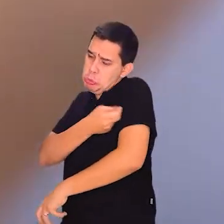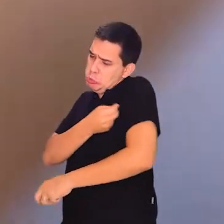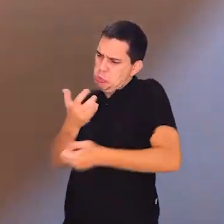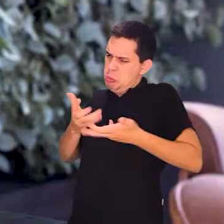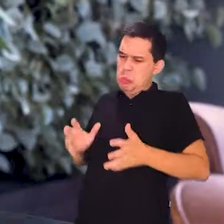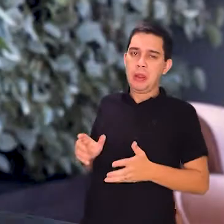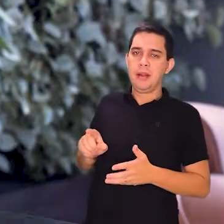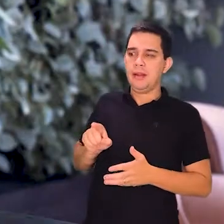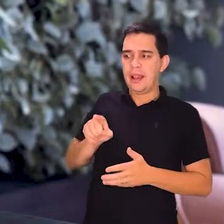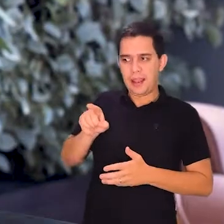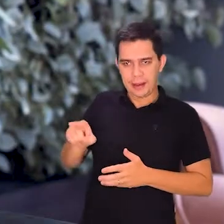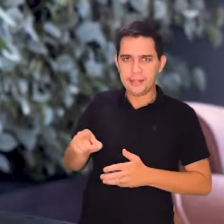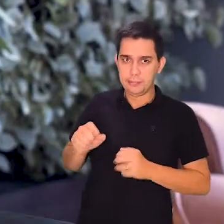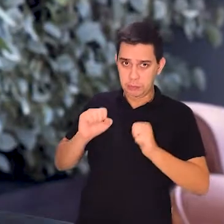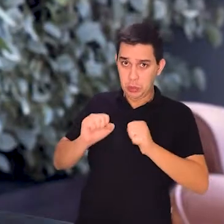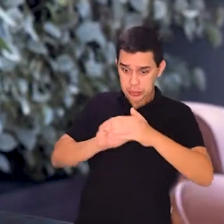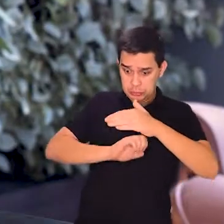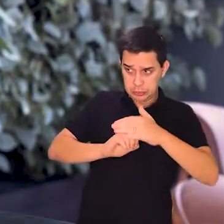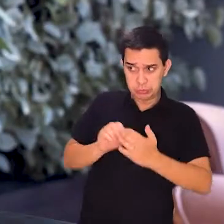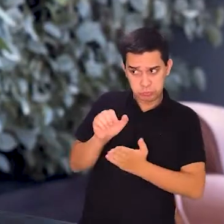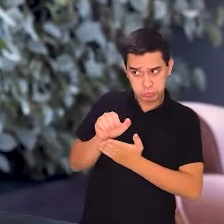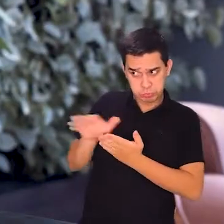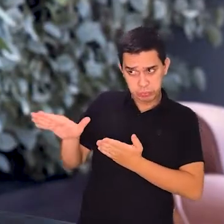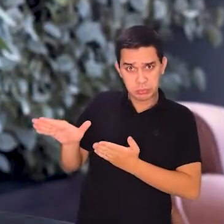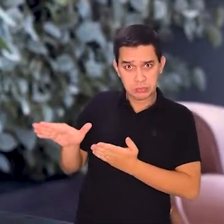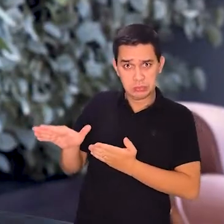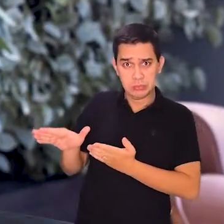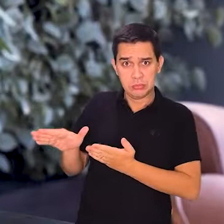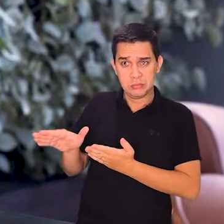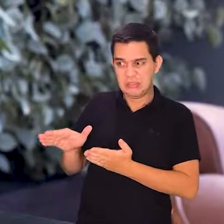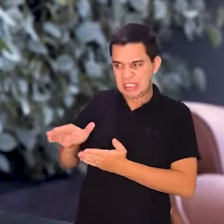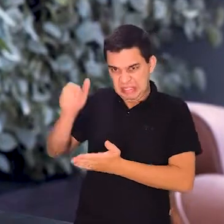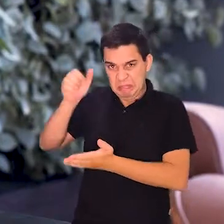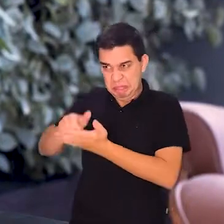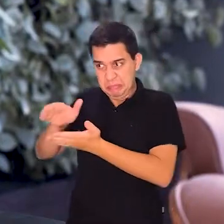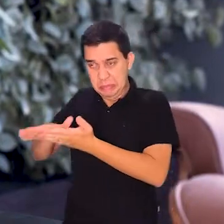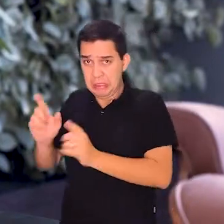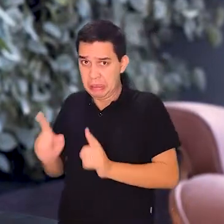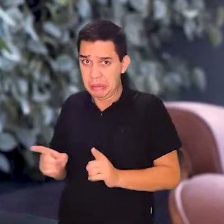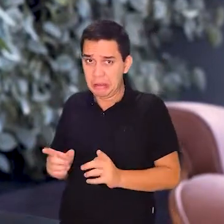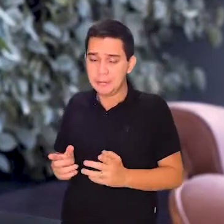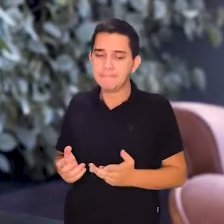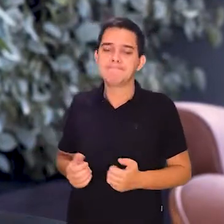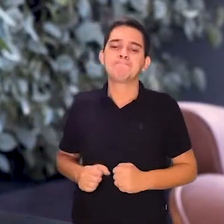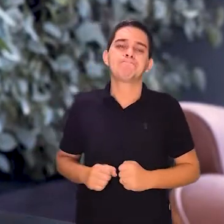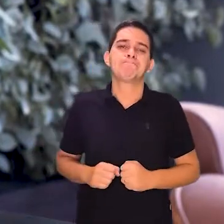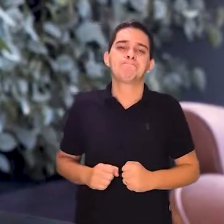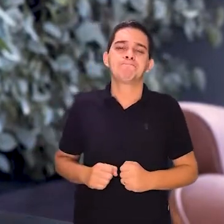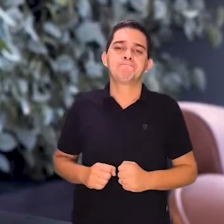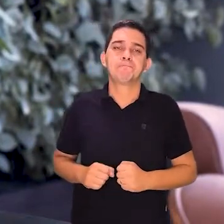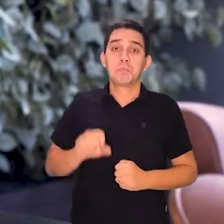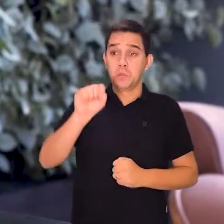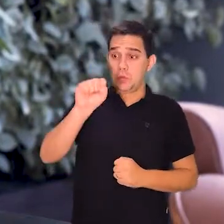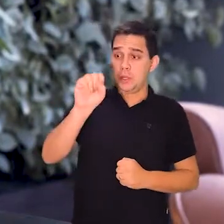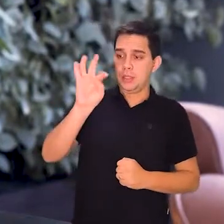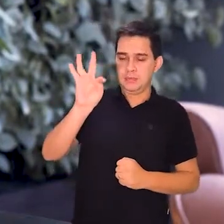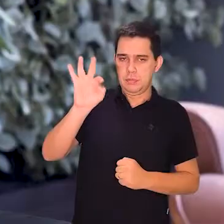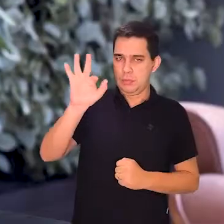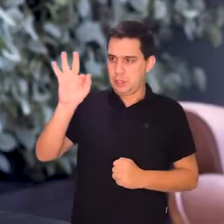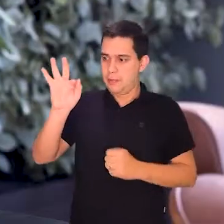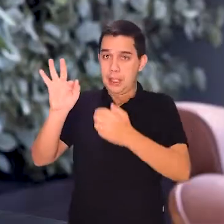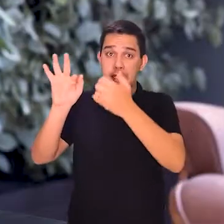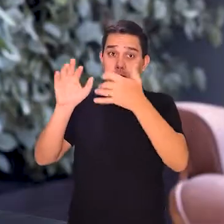ou não? O STF já determinou que a vacinação é obrigatória, contudo, ela não pode ser coercitiva,